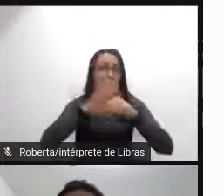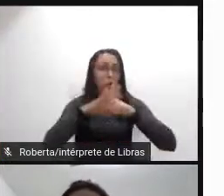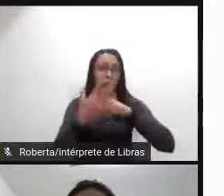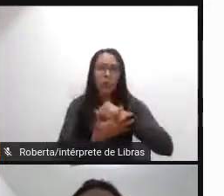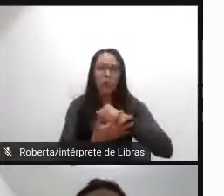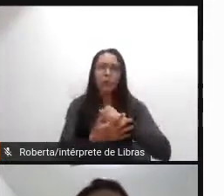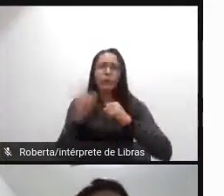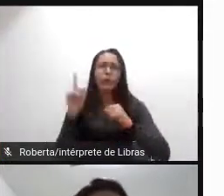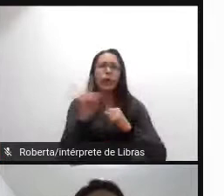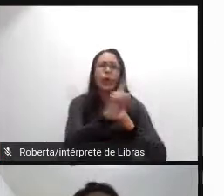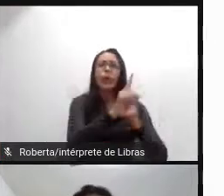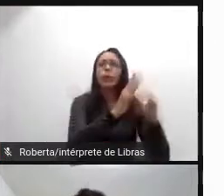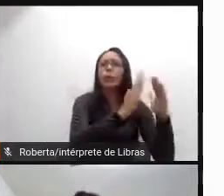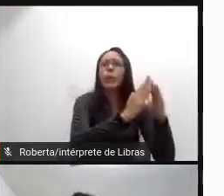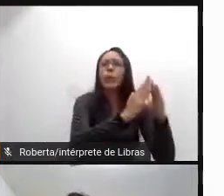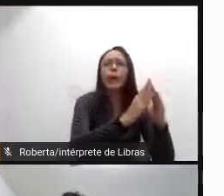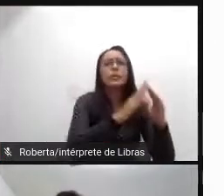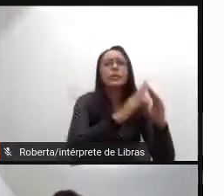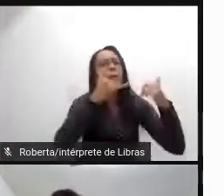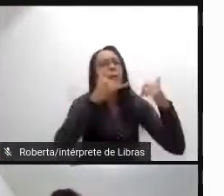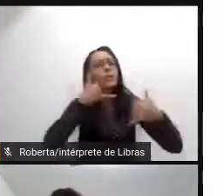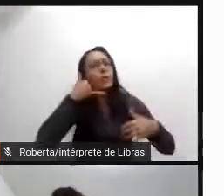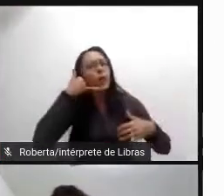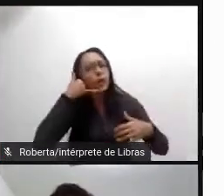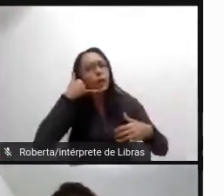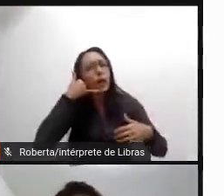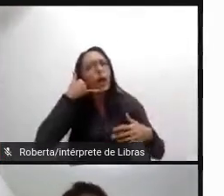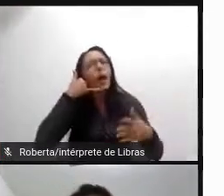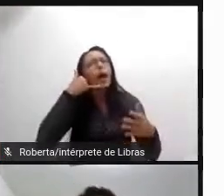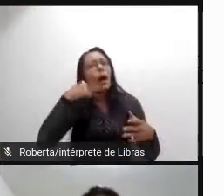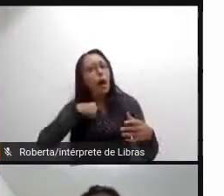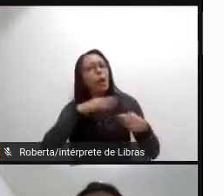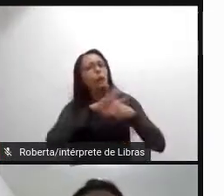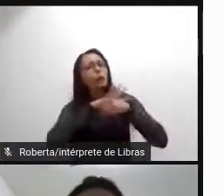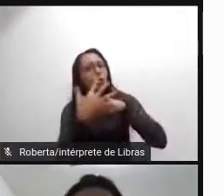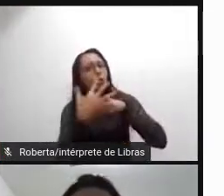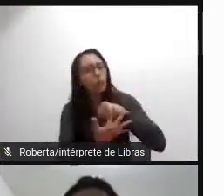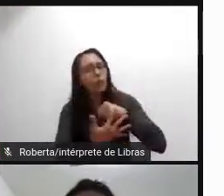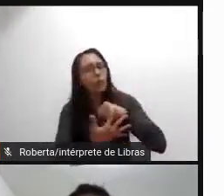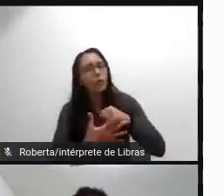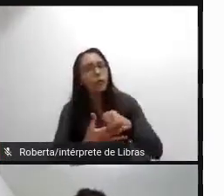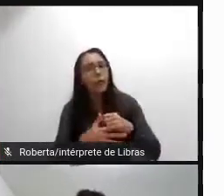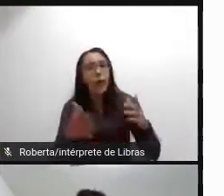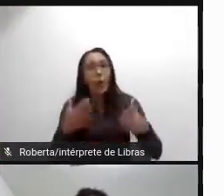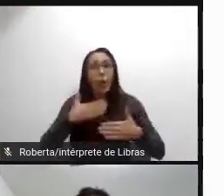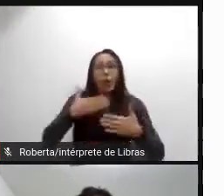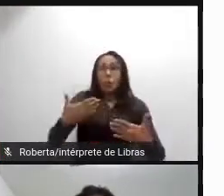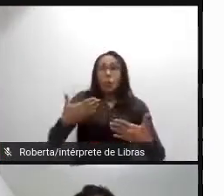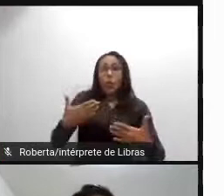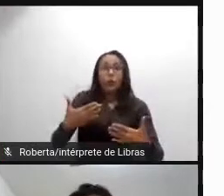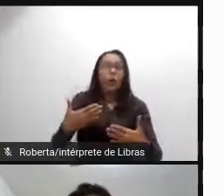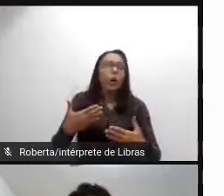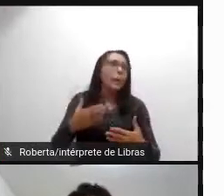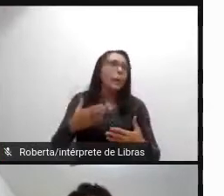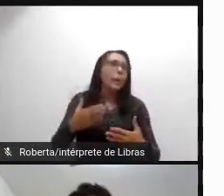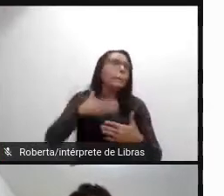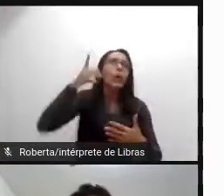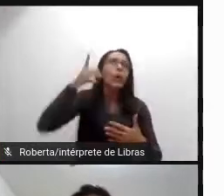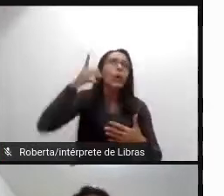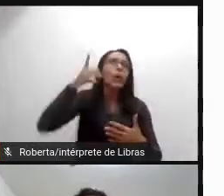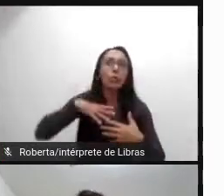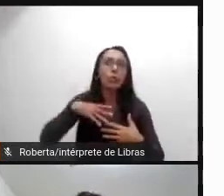essa pessoa me liga no outro dia dizendo que estava com Covid. E aí eu fico assustada, meu Deus, será que eu peguei ou não peguei essa